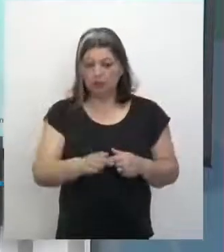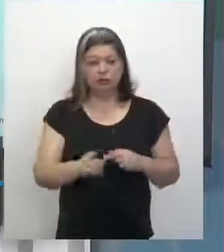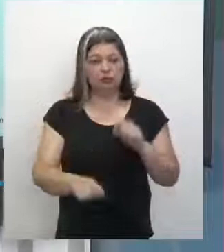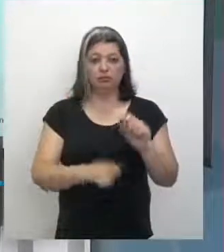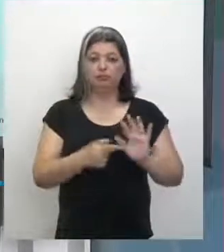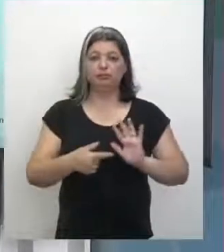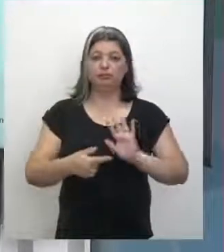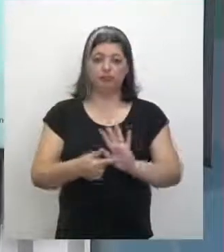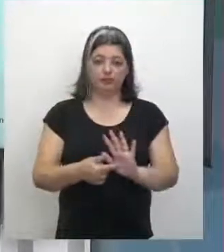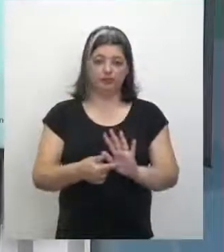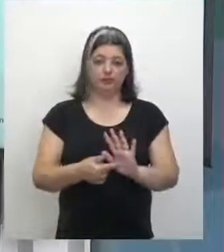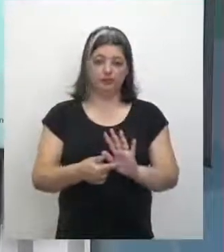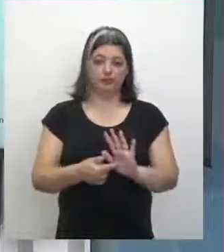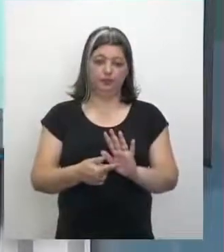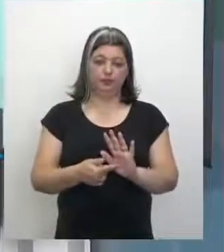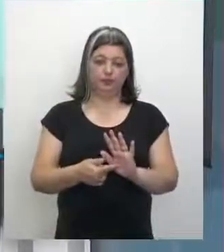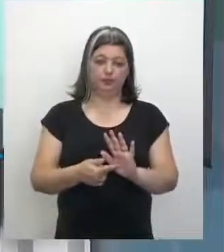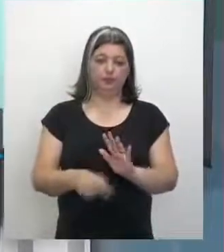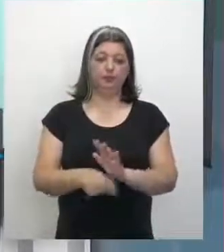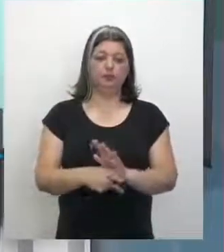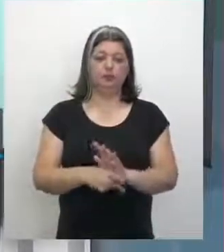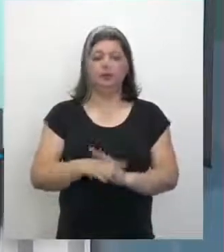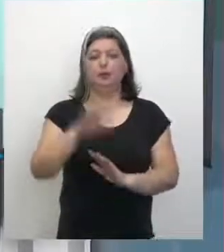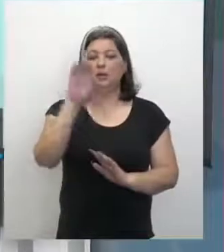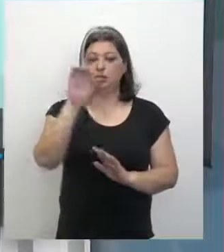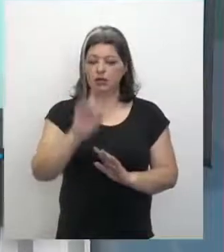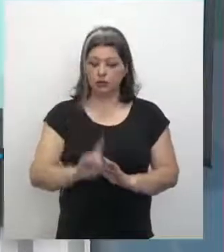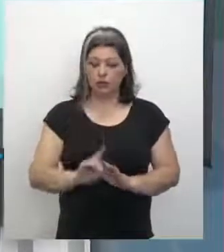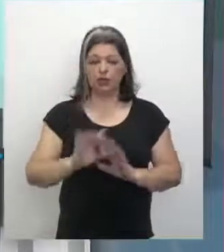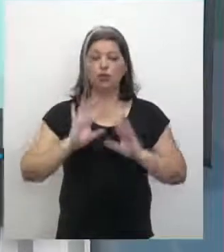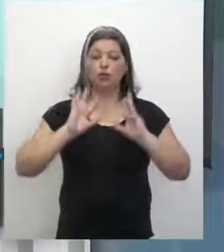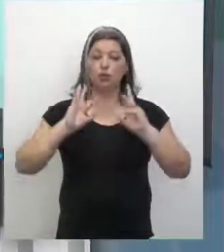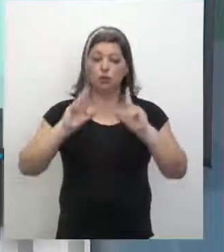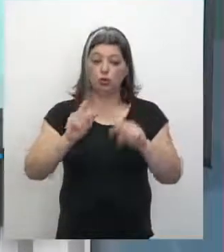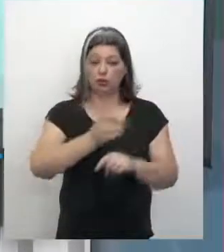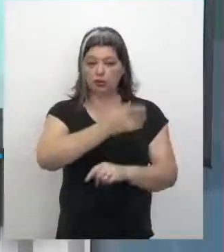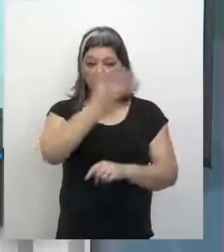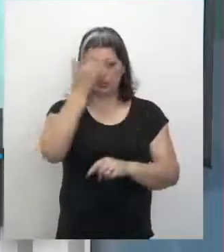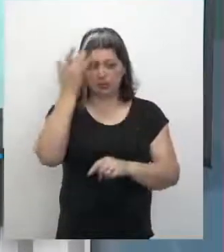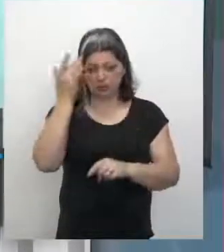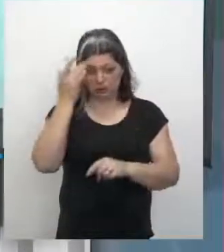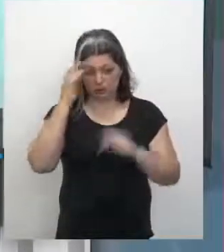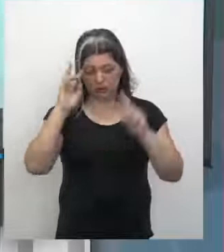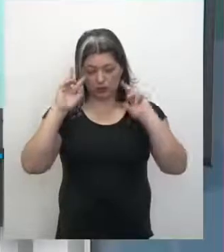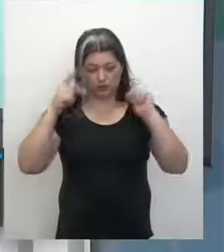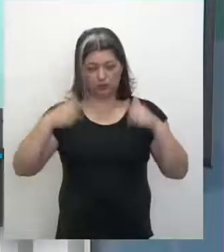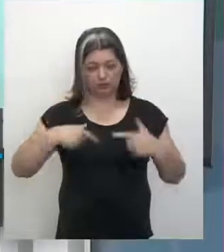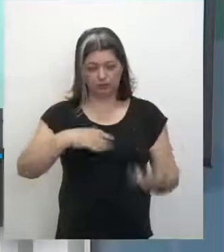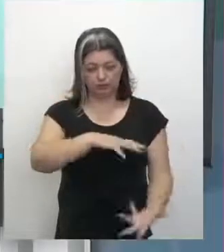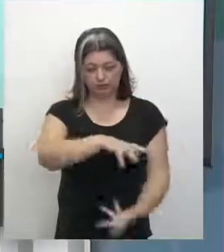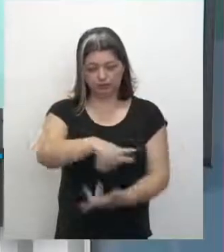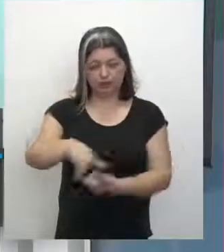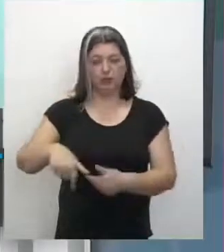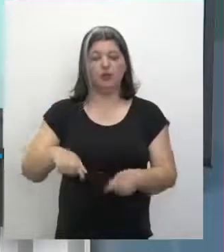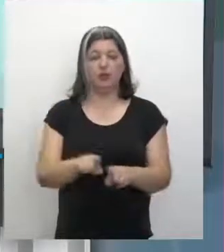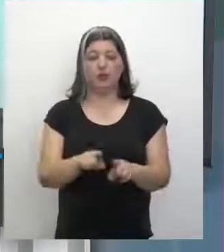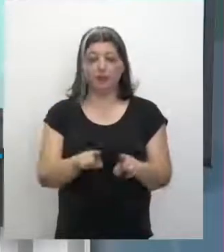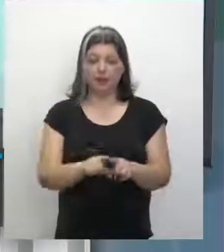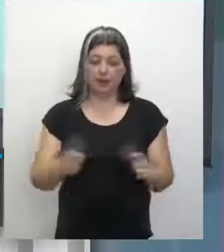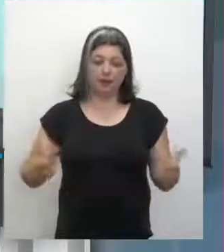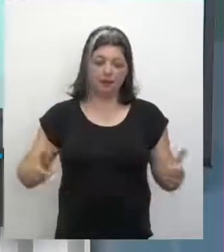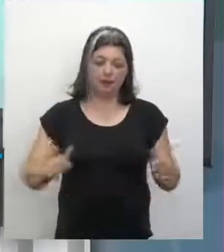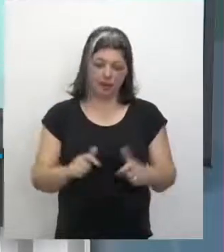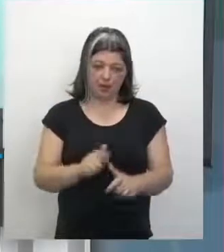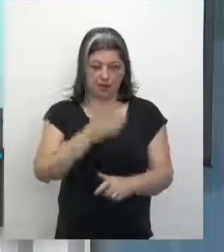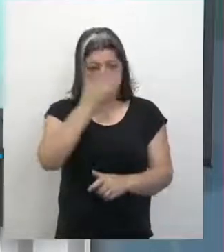principalmente, logicamente, para dar direito a todos os humanos do planeta, mas também ver as minorias, né, na qual elas